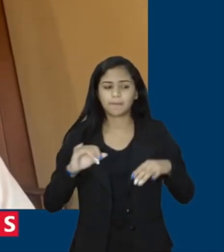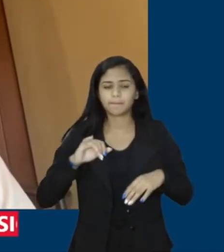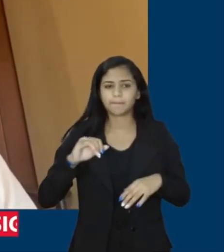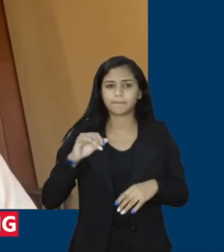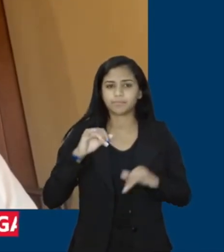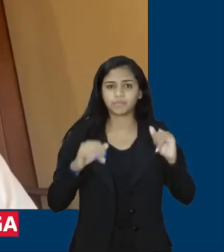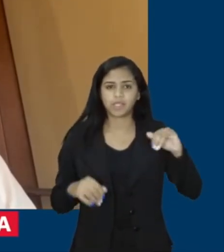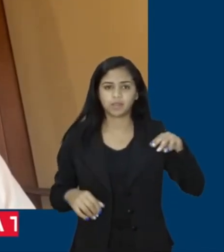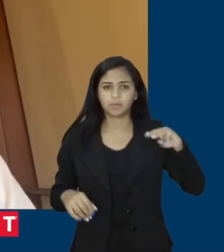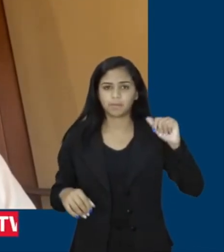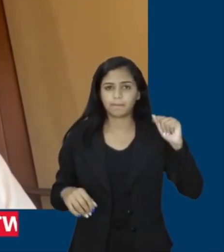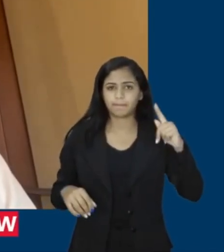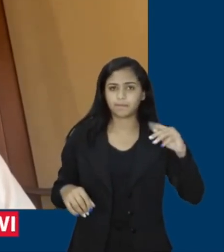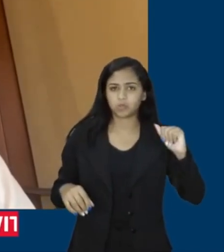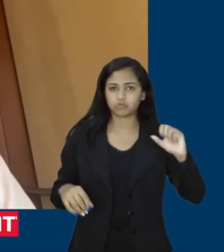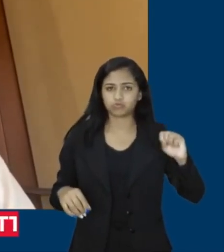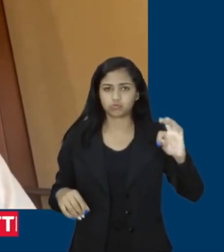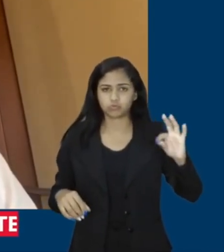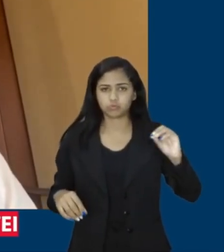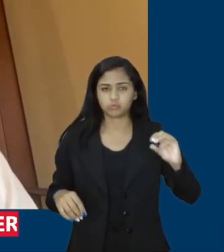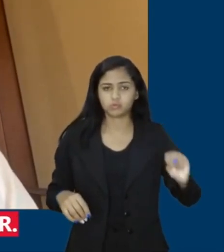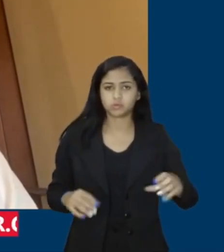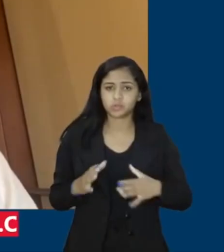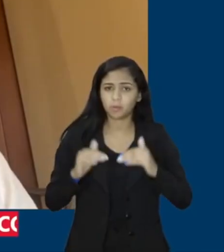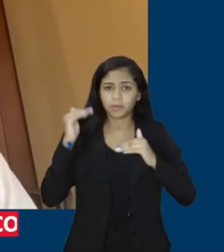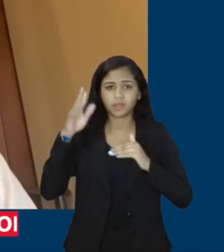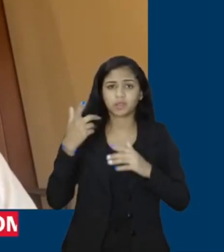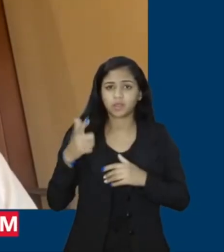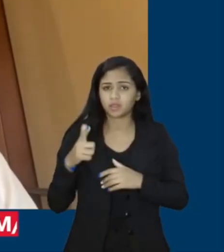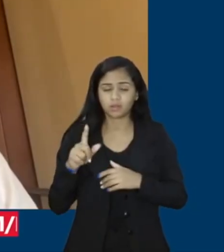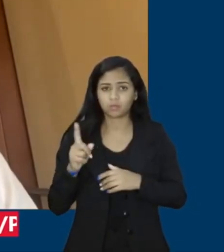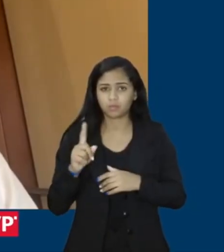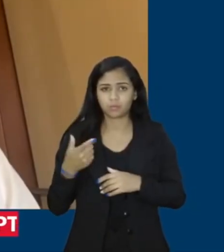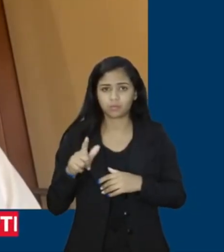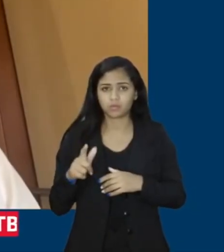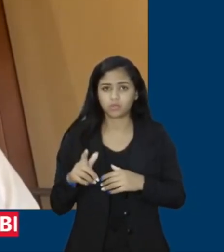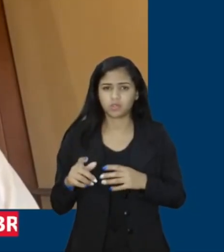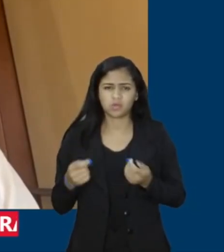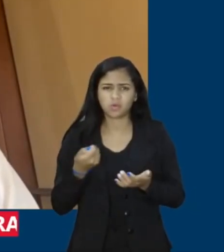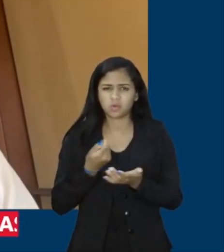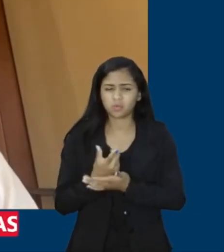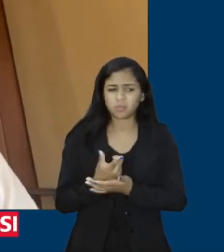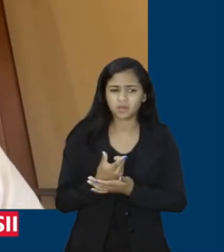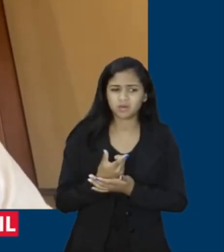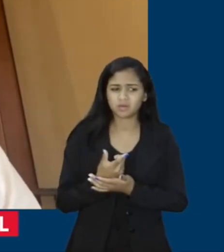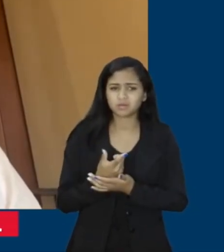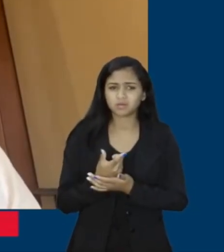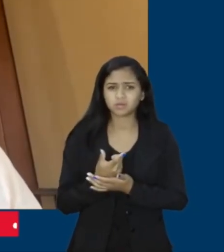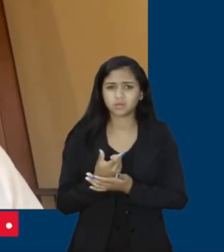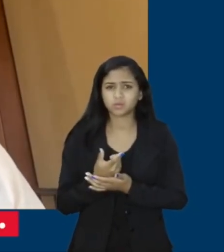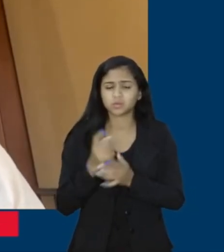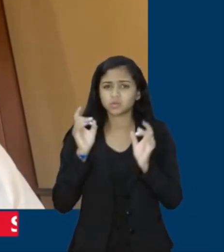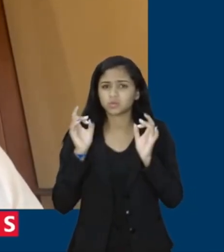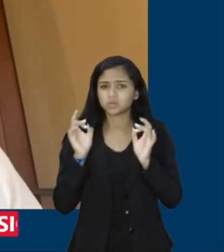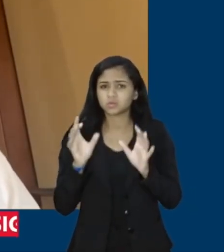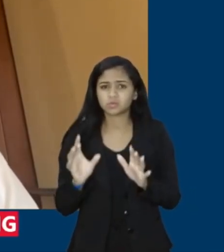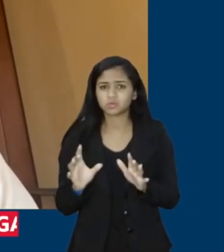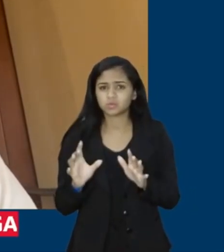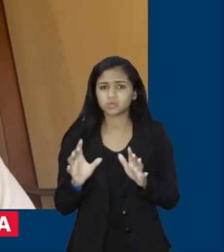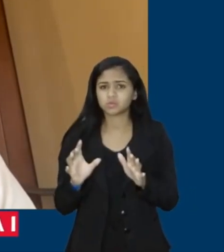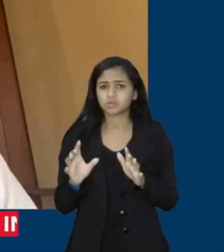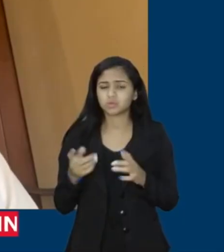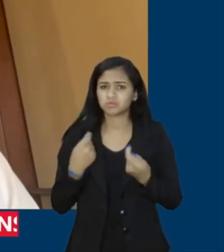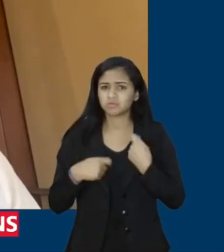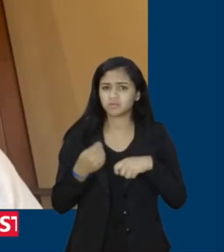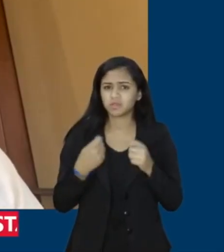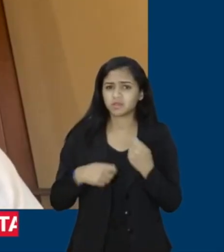os fraudadores, os sonegadores e cobrando impostos de quem vive só da especulação financeira, de quem